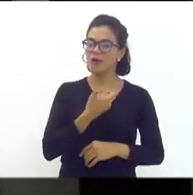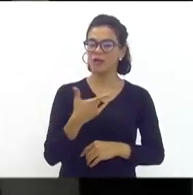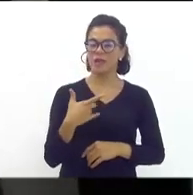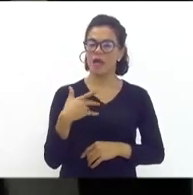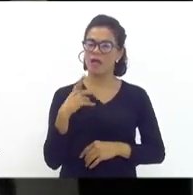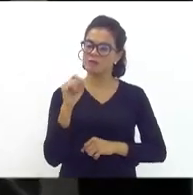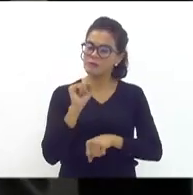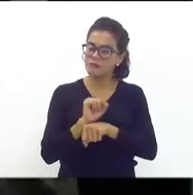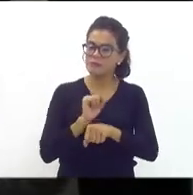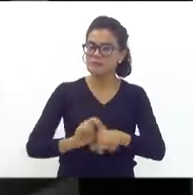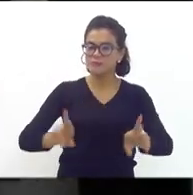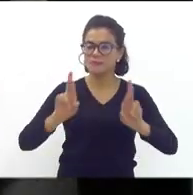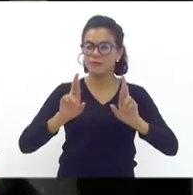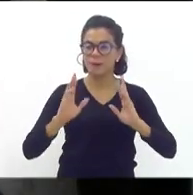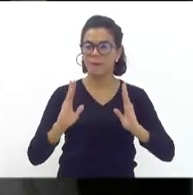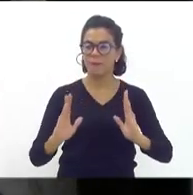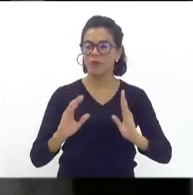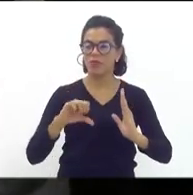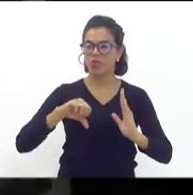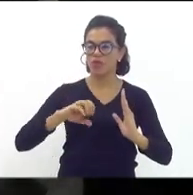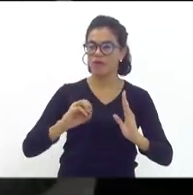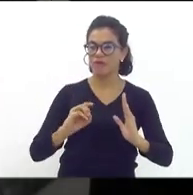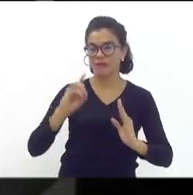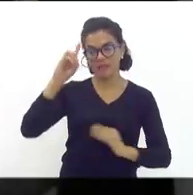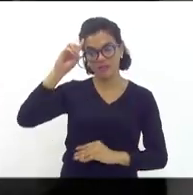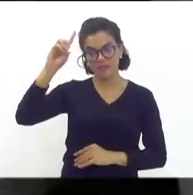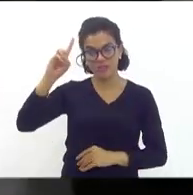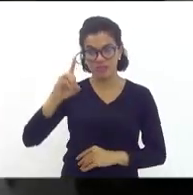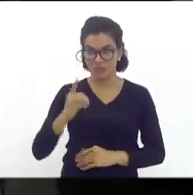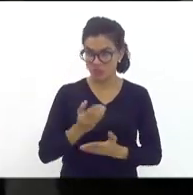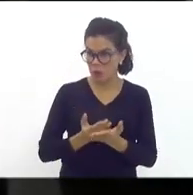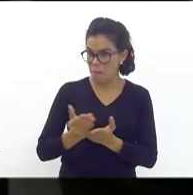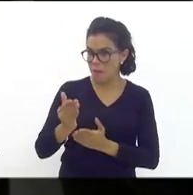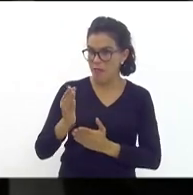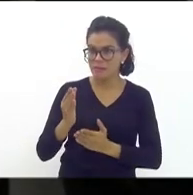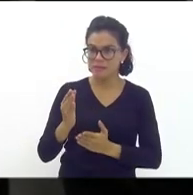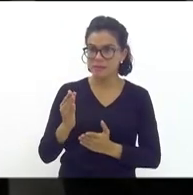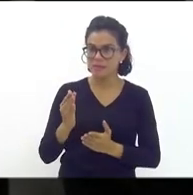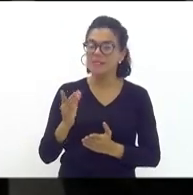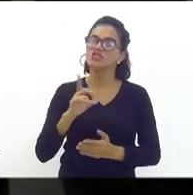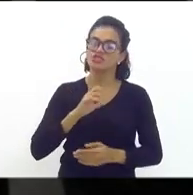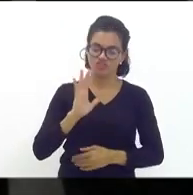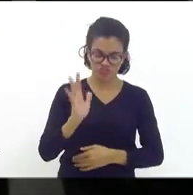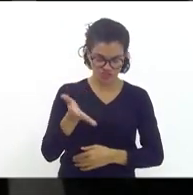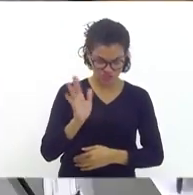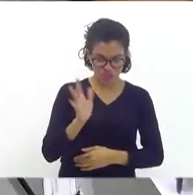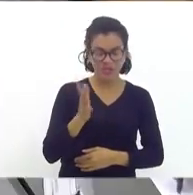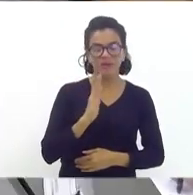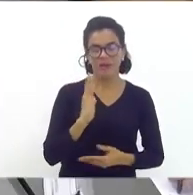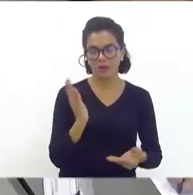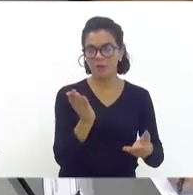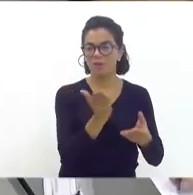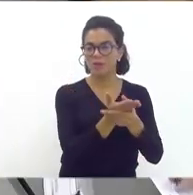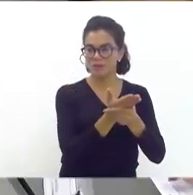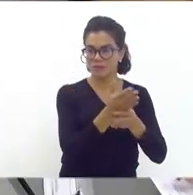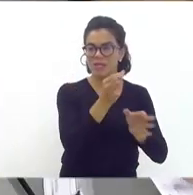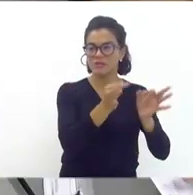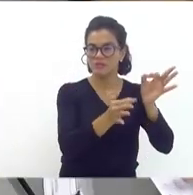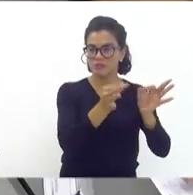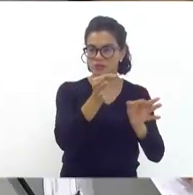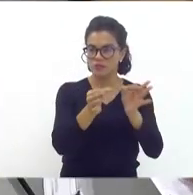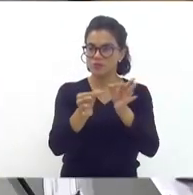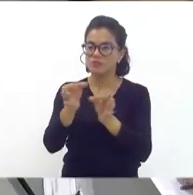esse 90 dias como é que vai ficar agora a quinta revisão já começa na sequência já tem um processo caminhando da quinta revisão